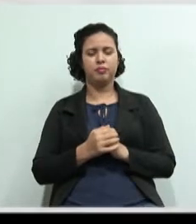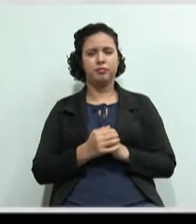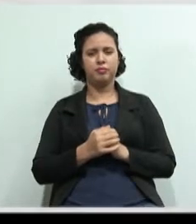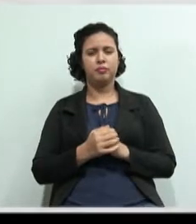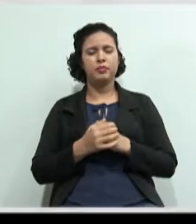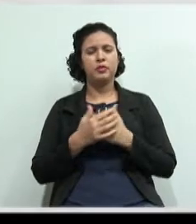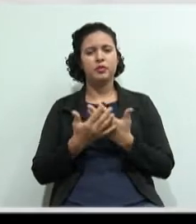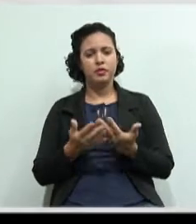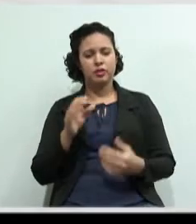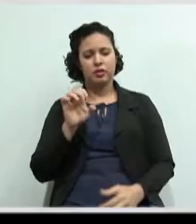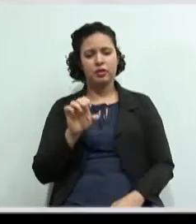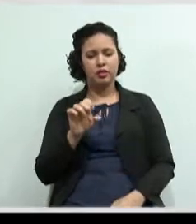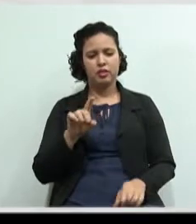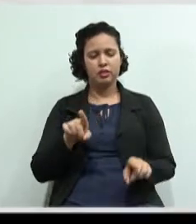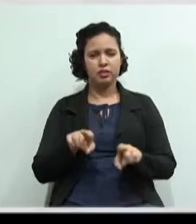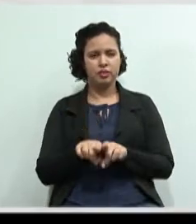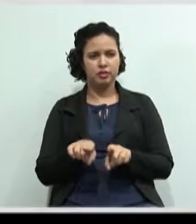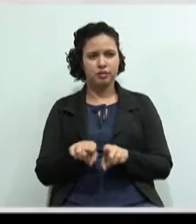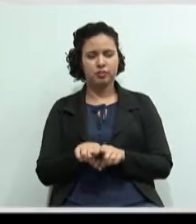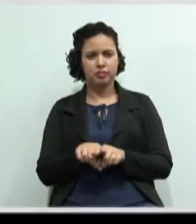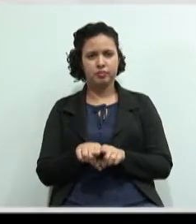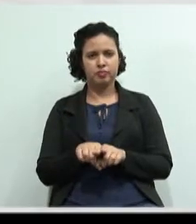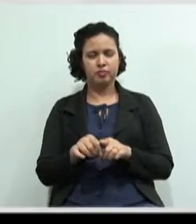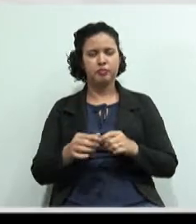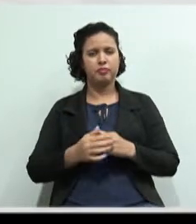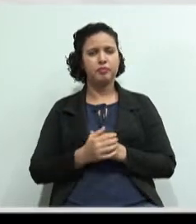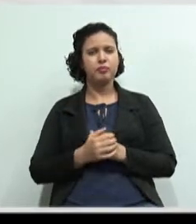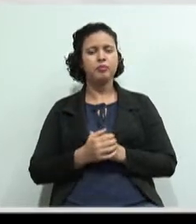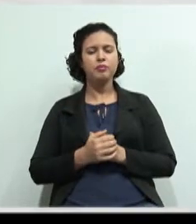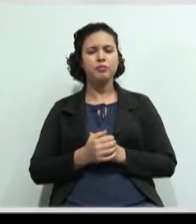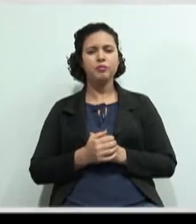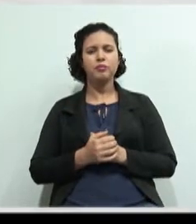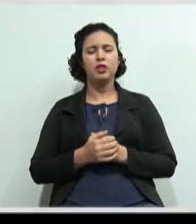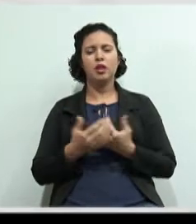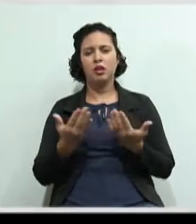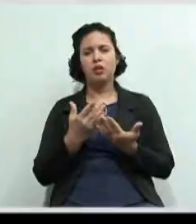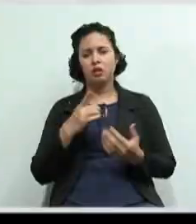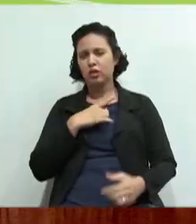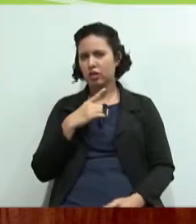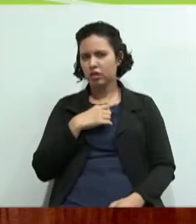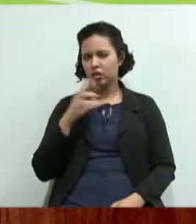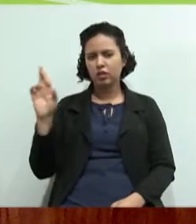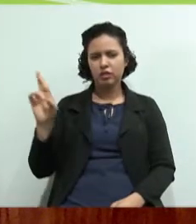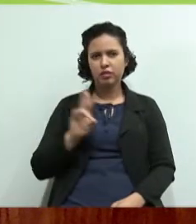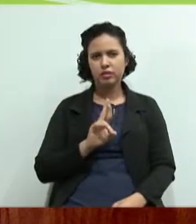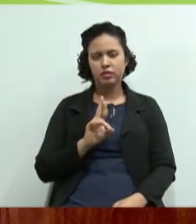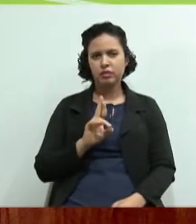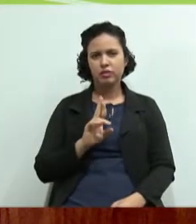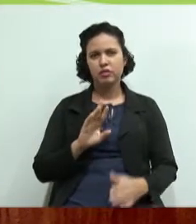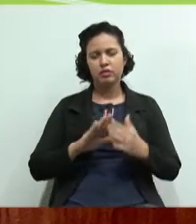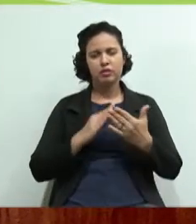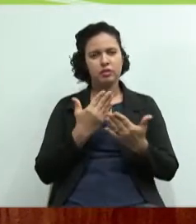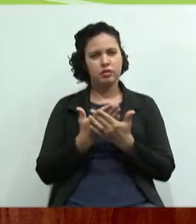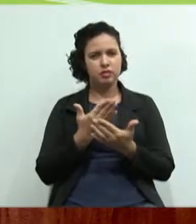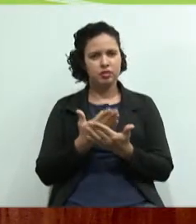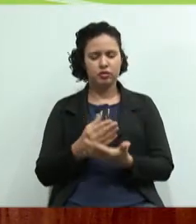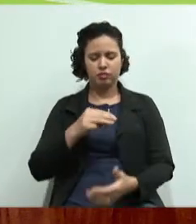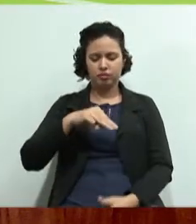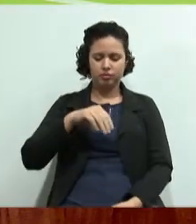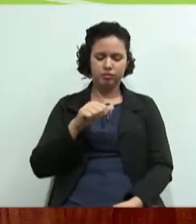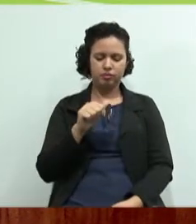alternativas. Professor Jorge, qual foi a resposta aí? Já temos resposta de algum aluno? Nós temos aqui a resposta tanto da Escola Mafalda